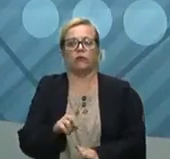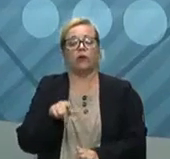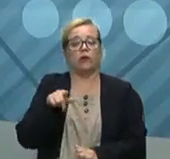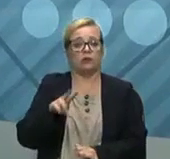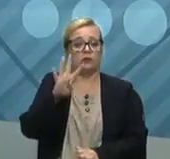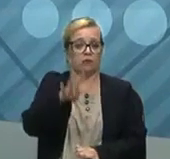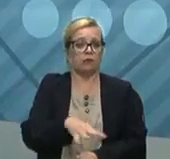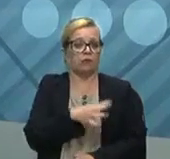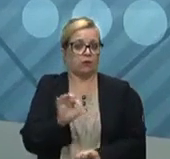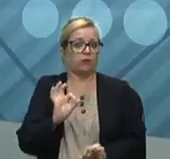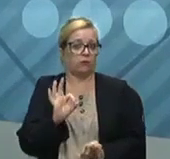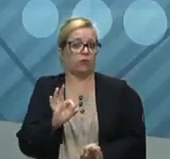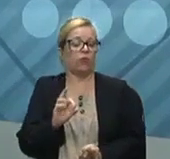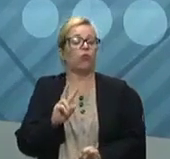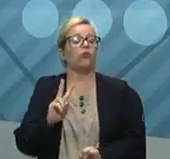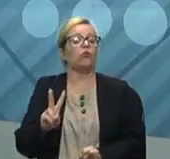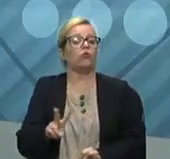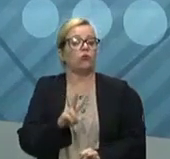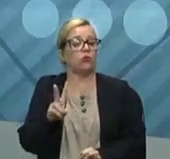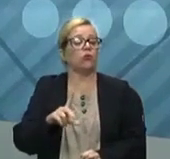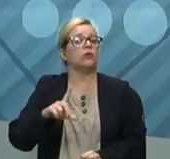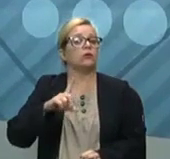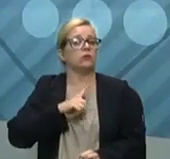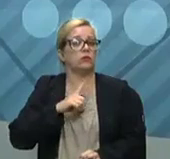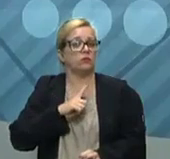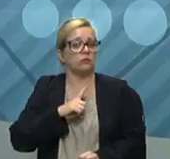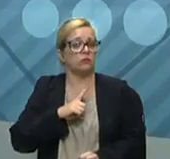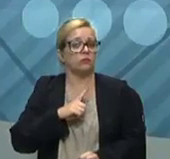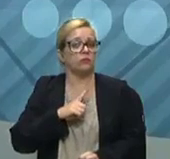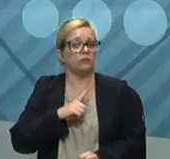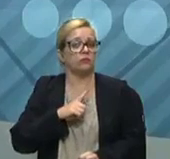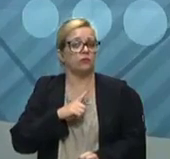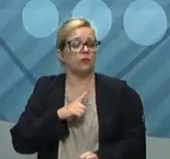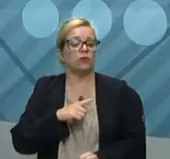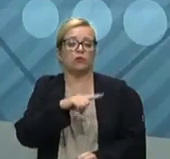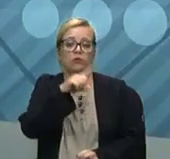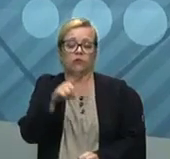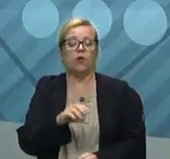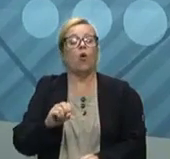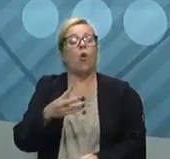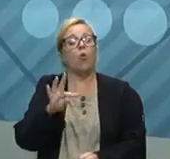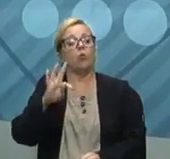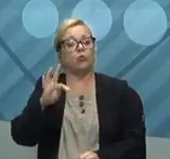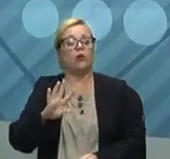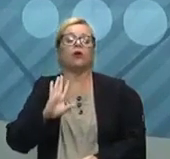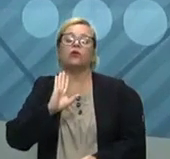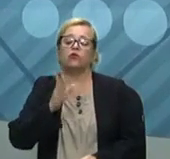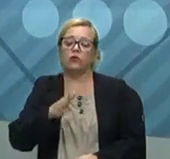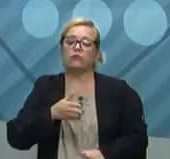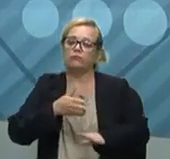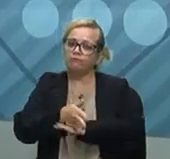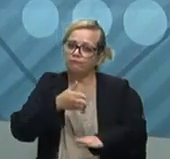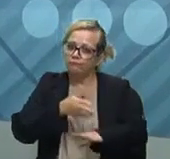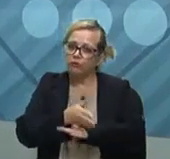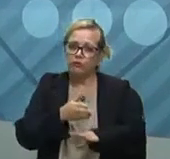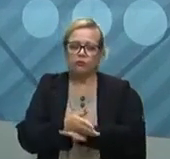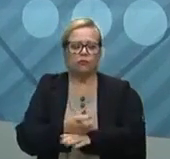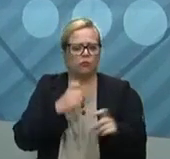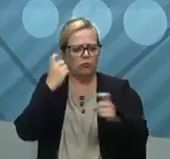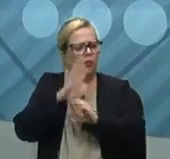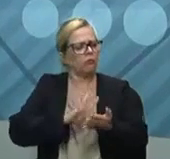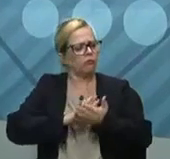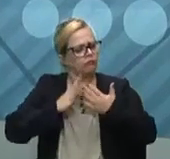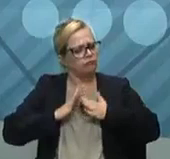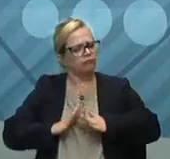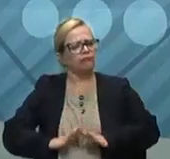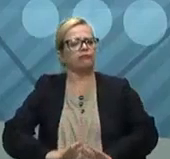essas tabelas. Então, os valores, caso tenha que usar o valor Z ou o valor da tabela T, os valores já serão